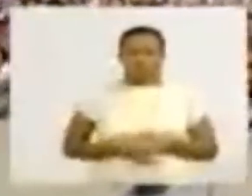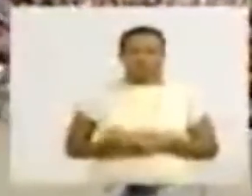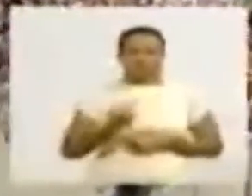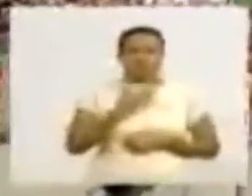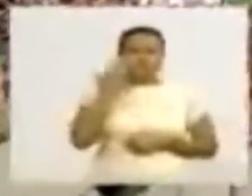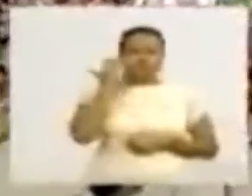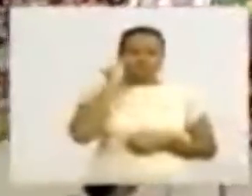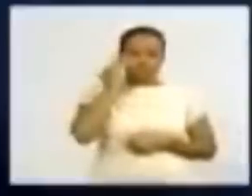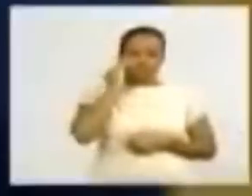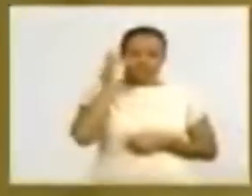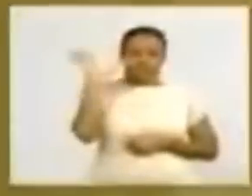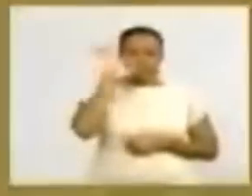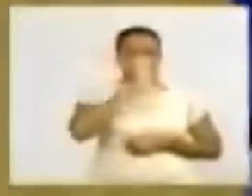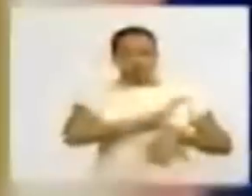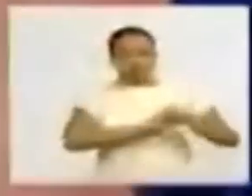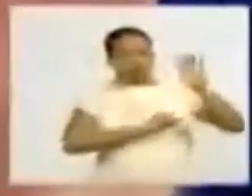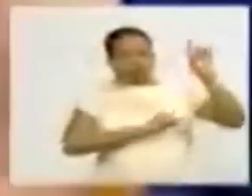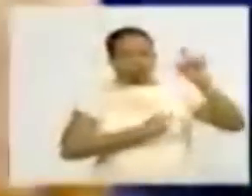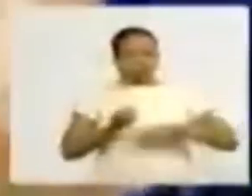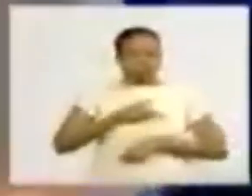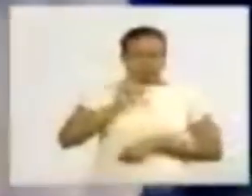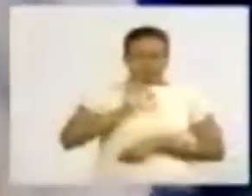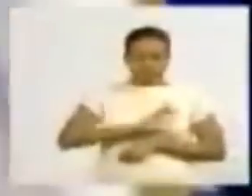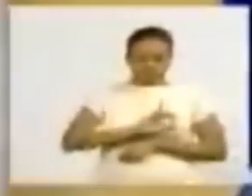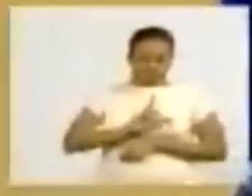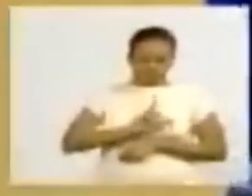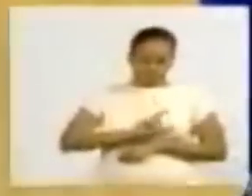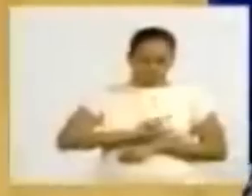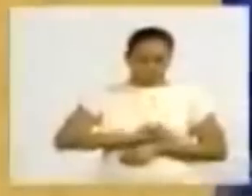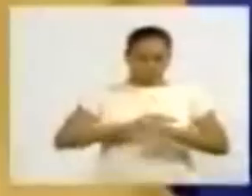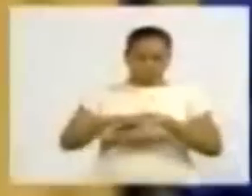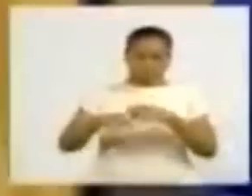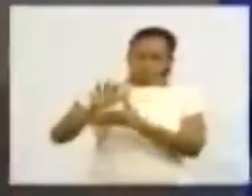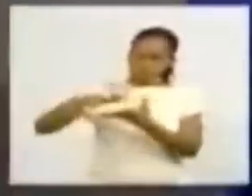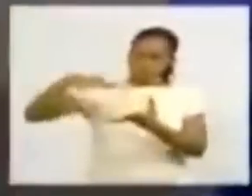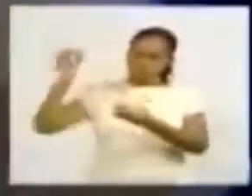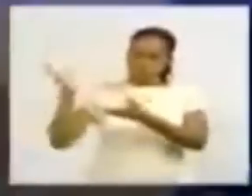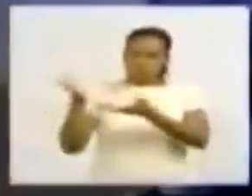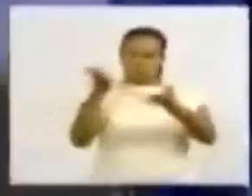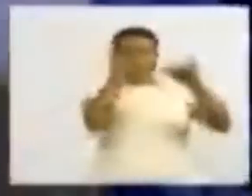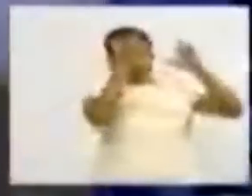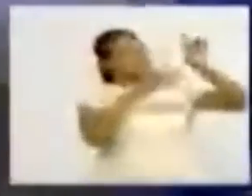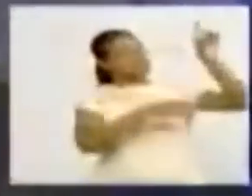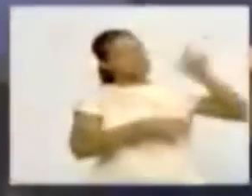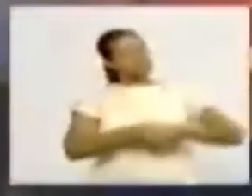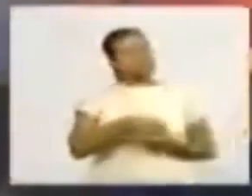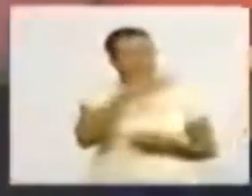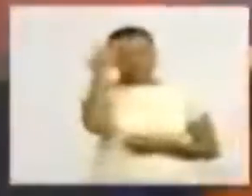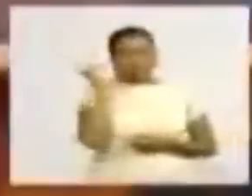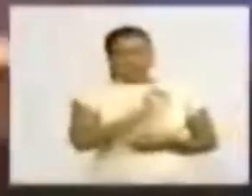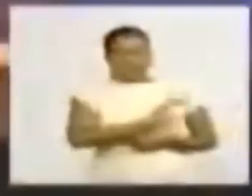Compreender a misericórdia de Deus, diminuir o medo para que as almas se aproximem dele, para que as almas não o